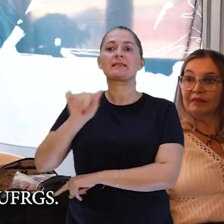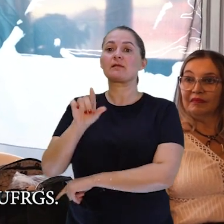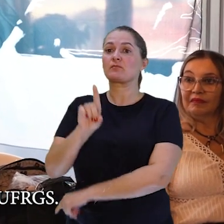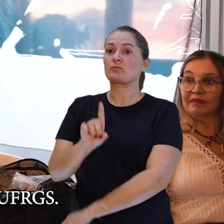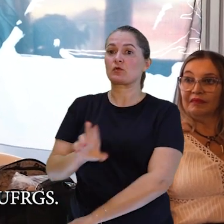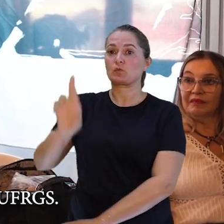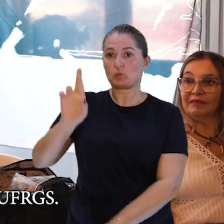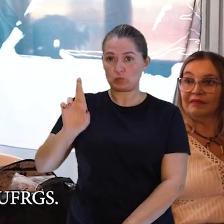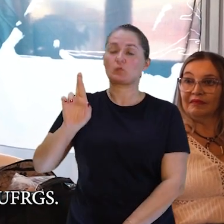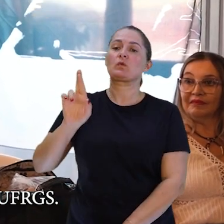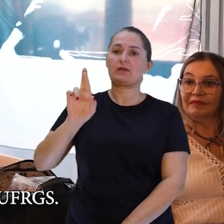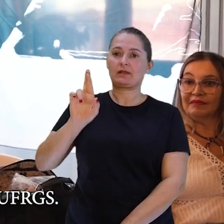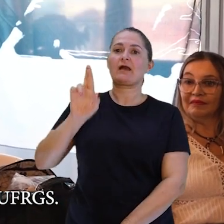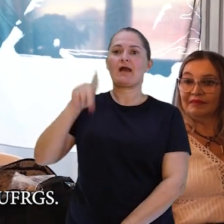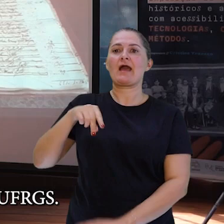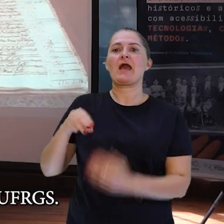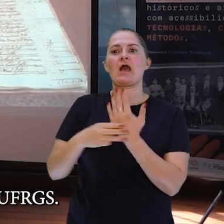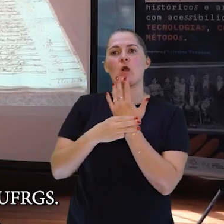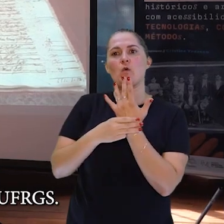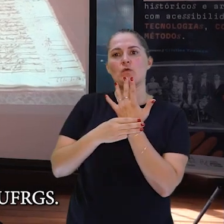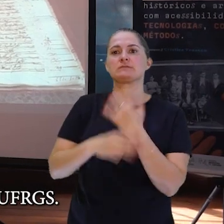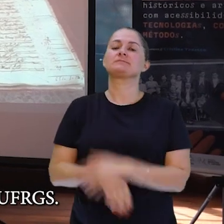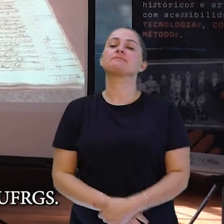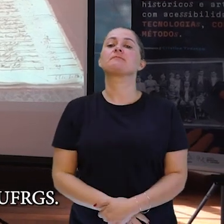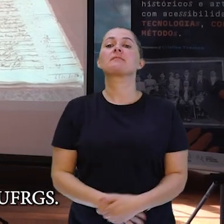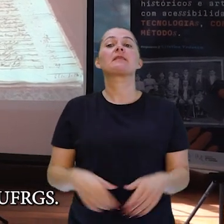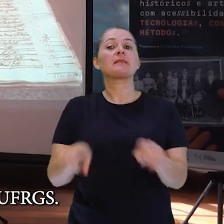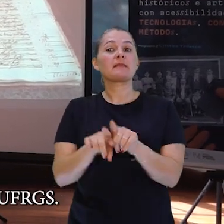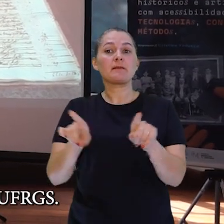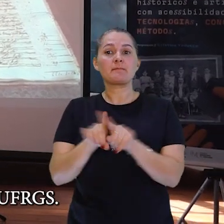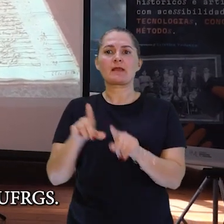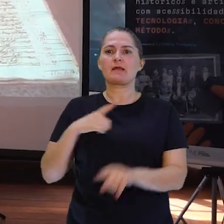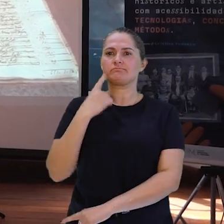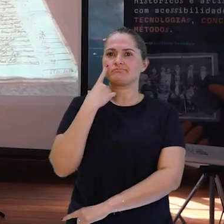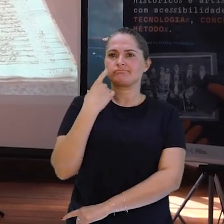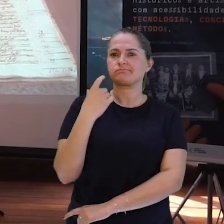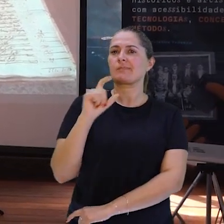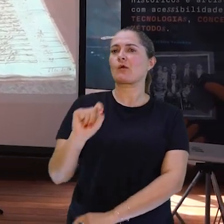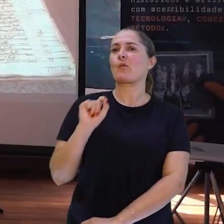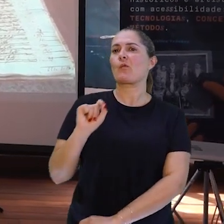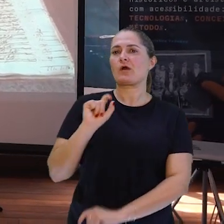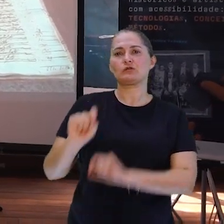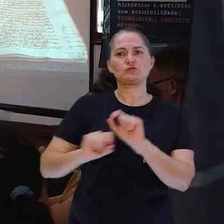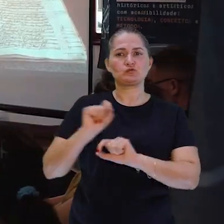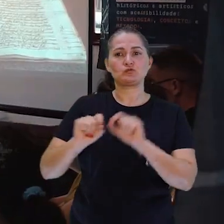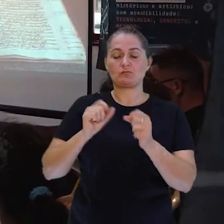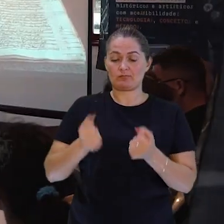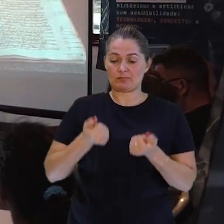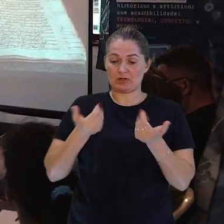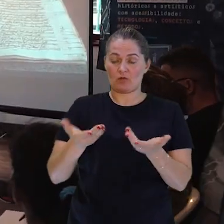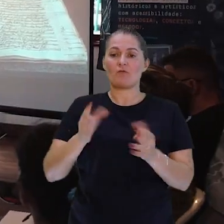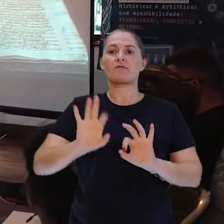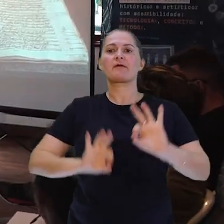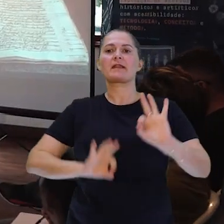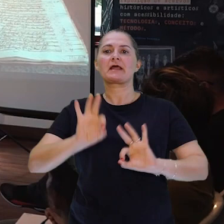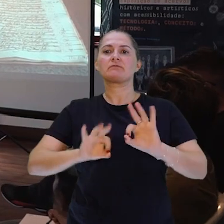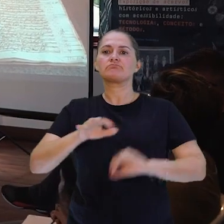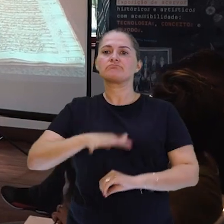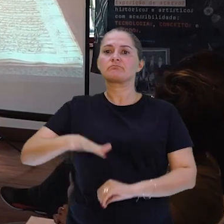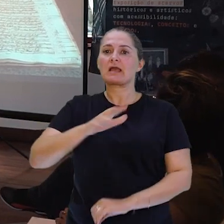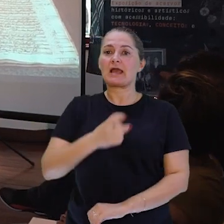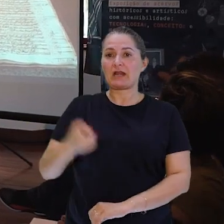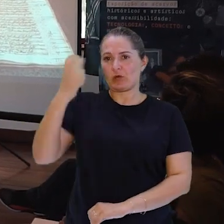e também depois fiz o doutorado na URGS. E eu tenho me interessado em